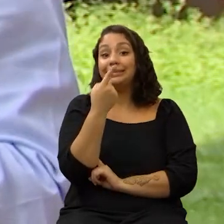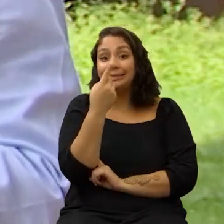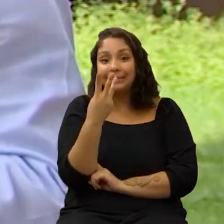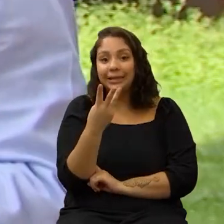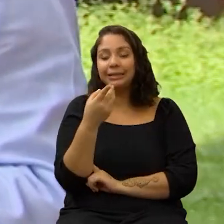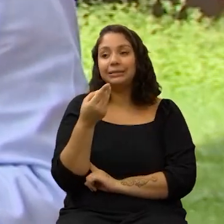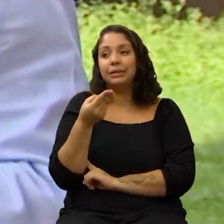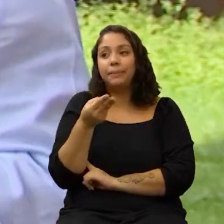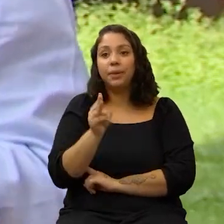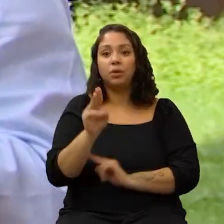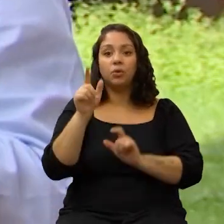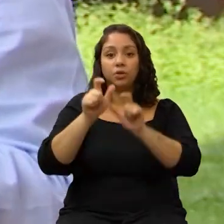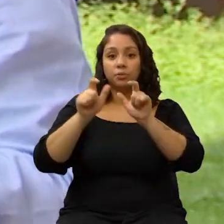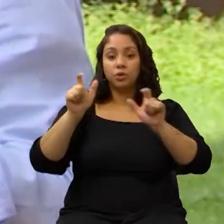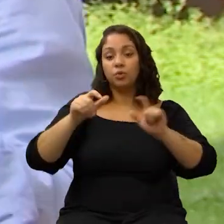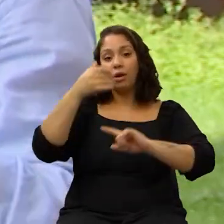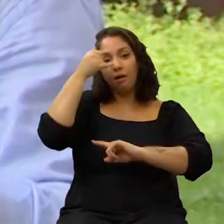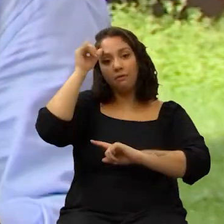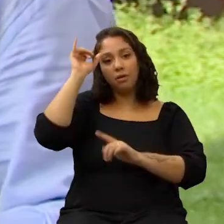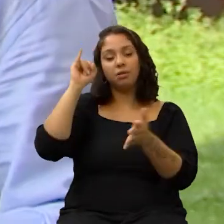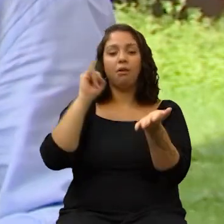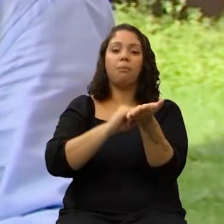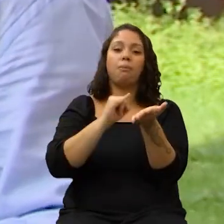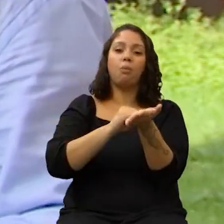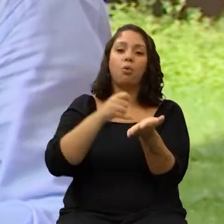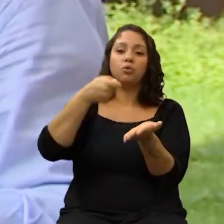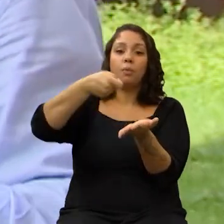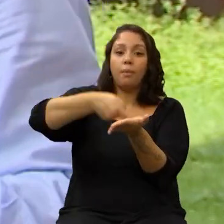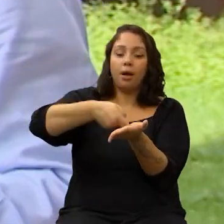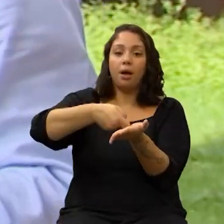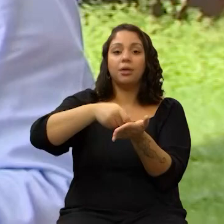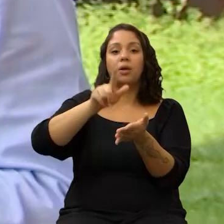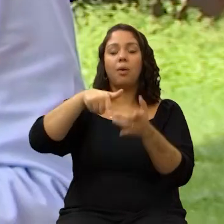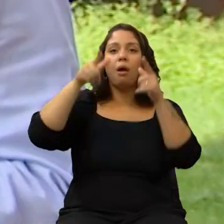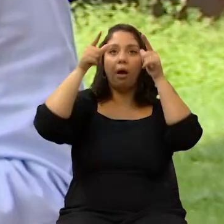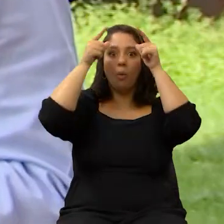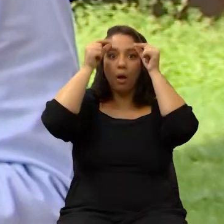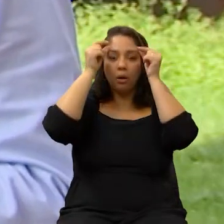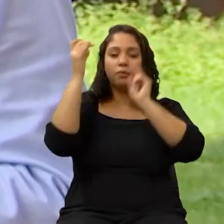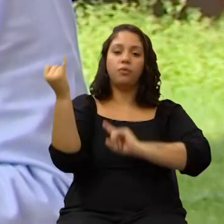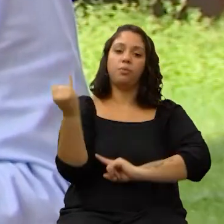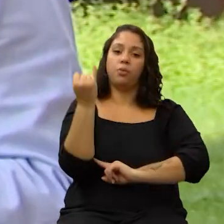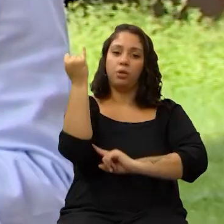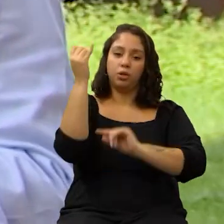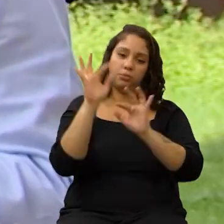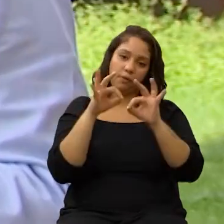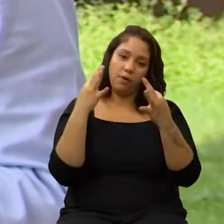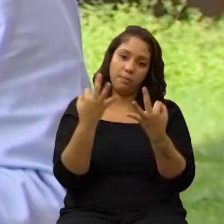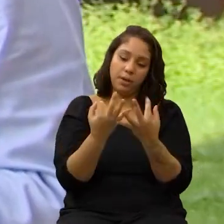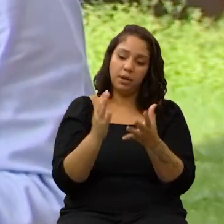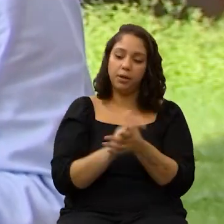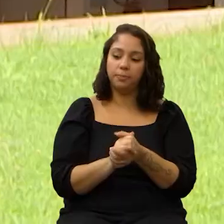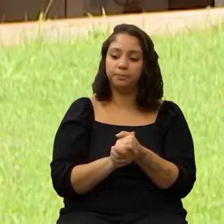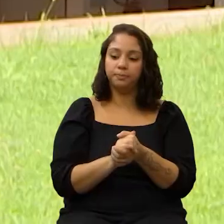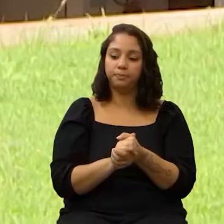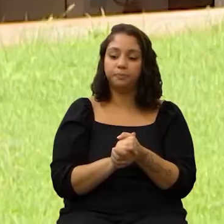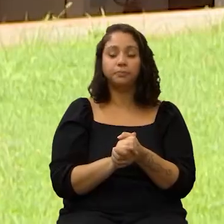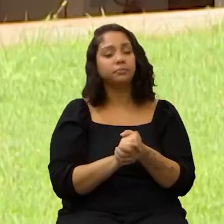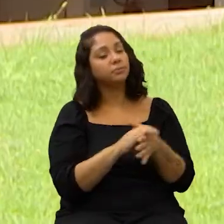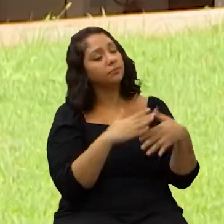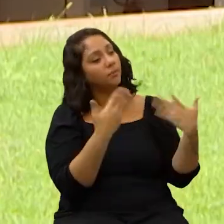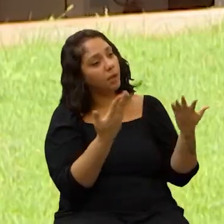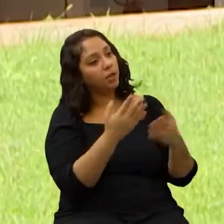milhões de pessoas que vão deixar de pagar imposto de renda. Então, vai ser um alívio importante para essas famílias. E